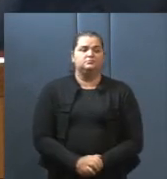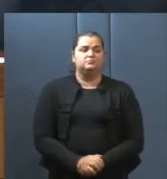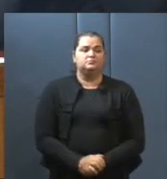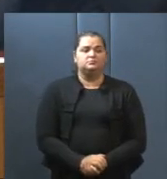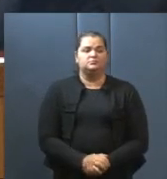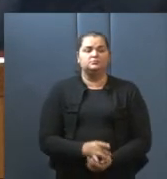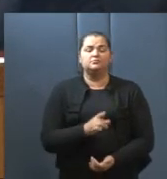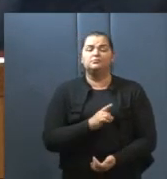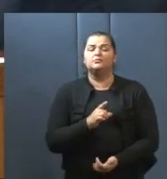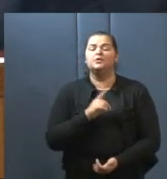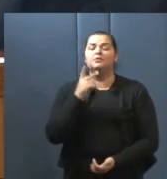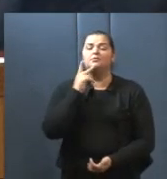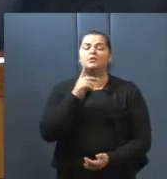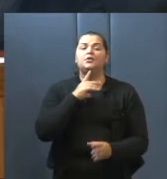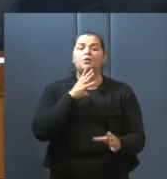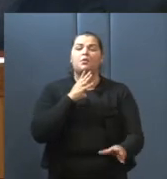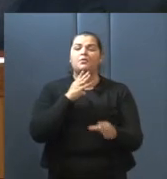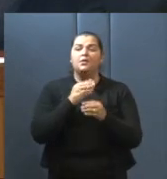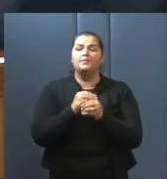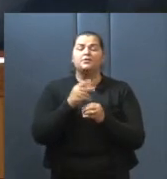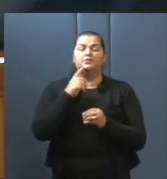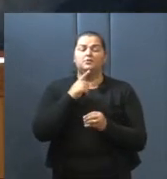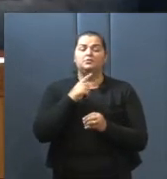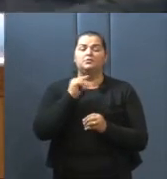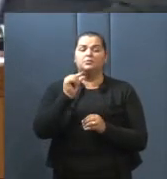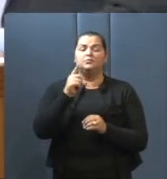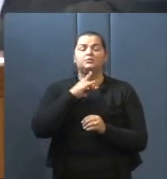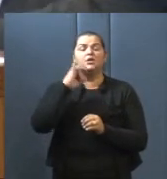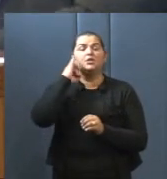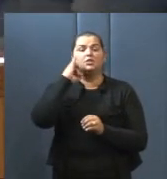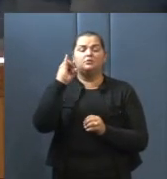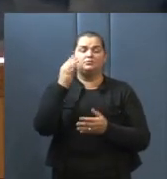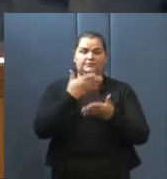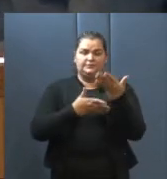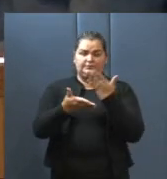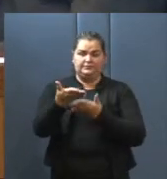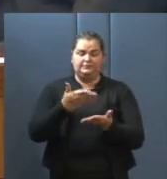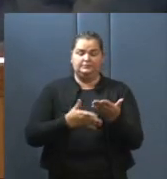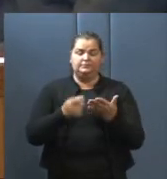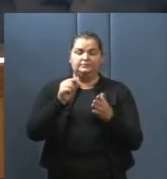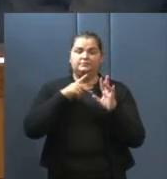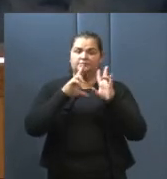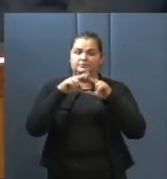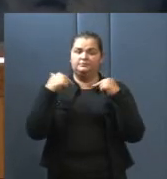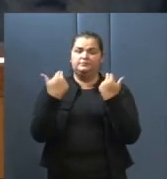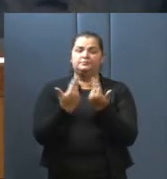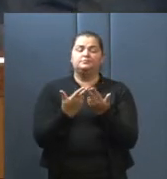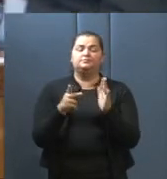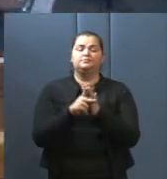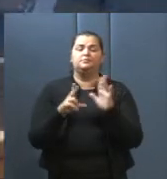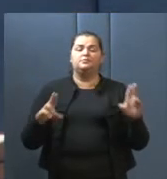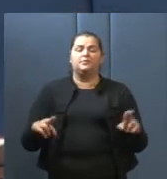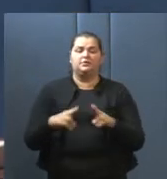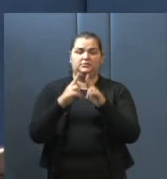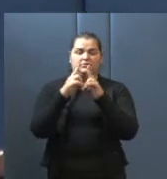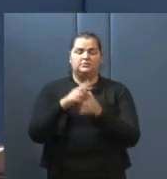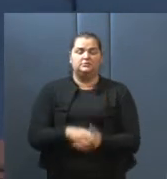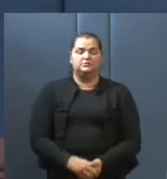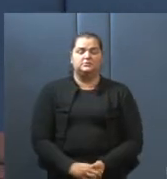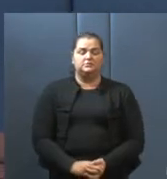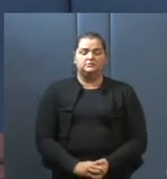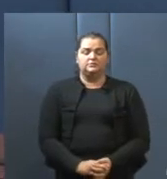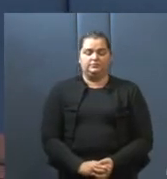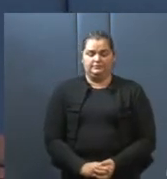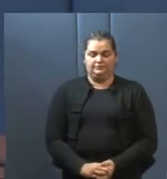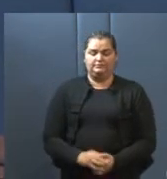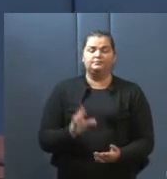complementação, até para que vocês, um complemento até para que vocês tenham um pouco ideia da dinâmica do que é uma reunião do Clube de Paris.